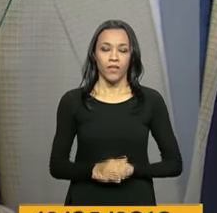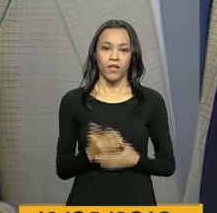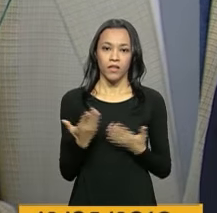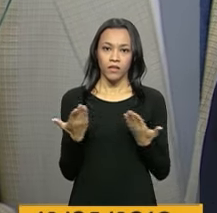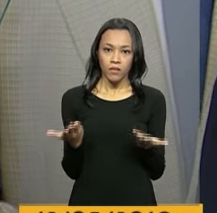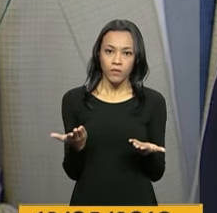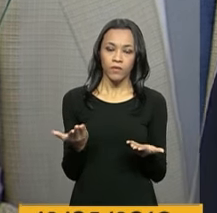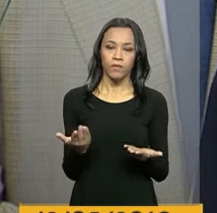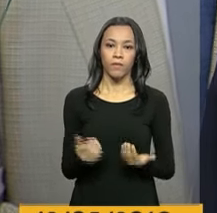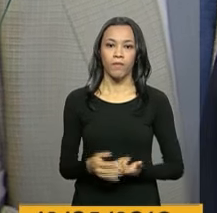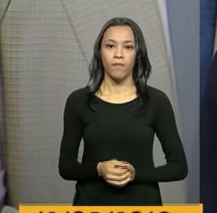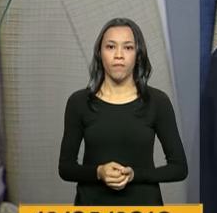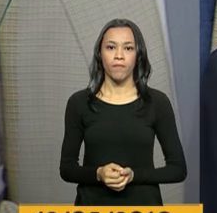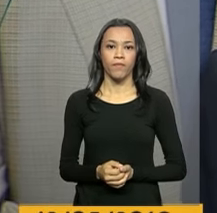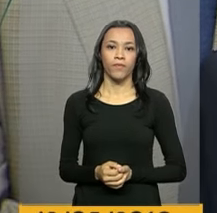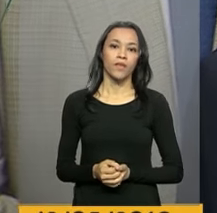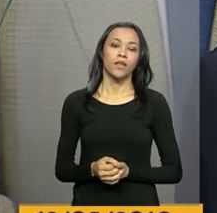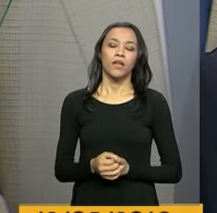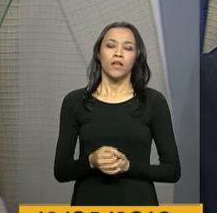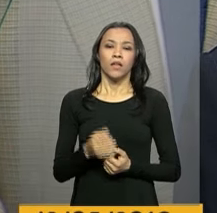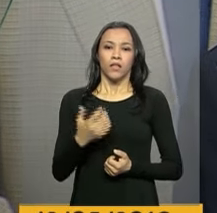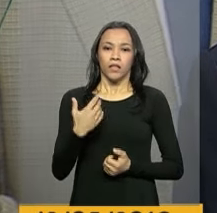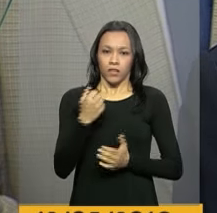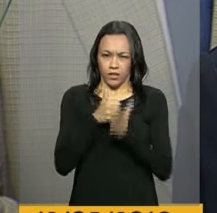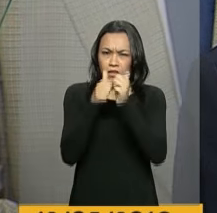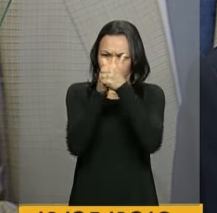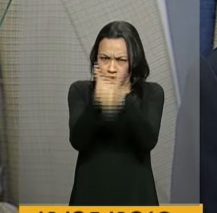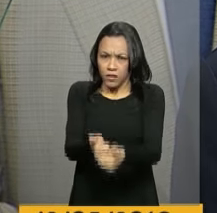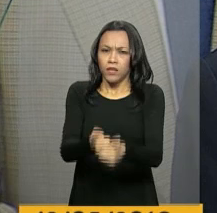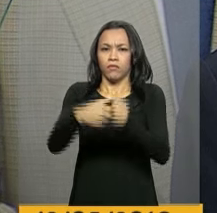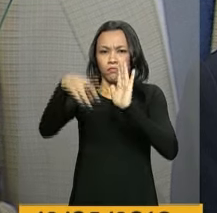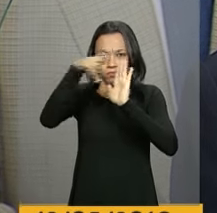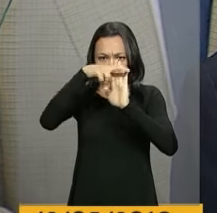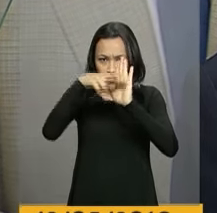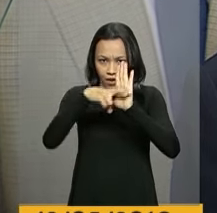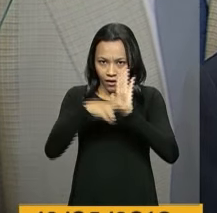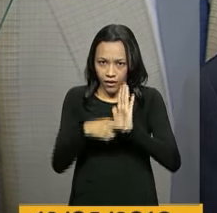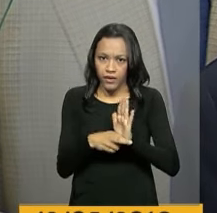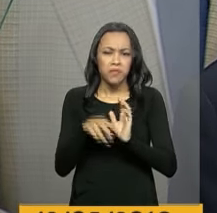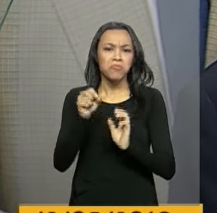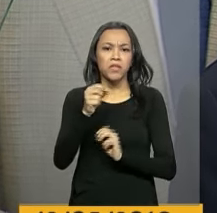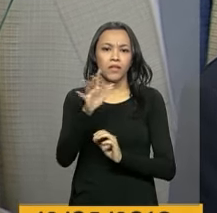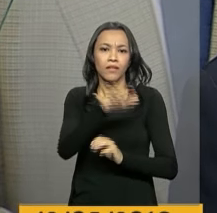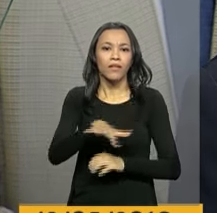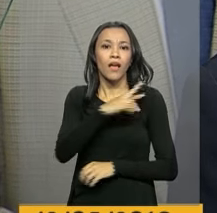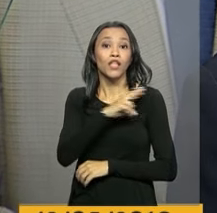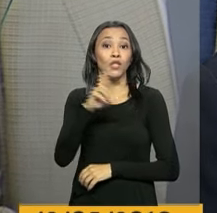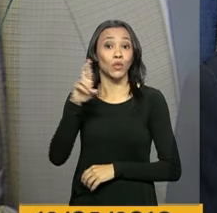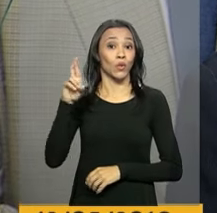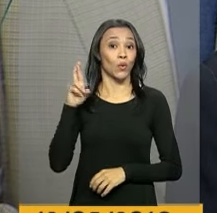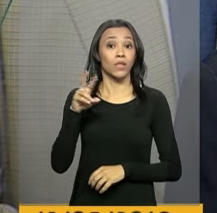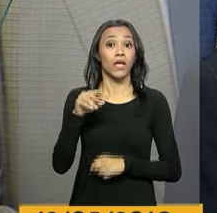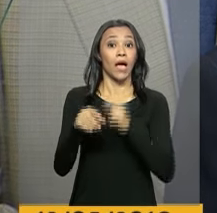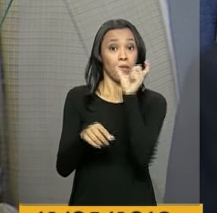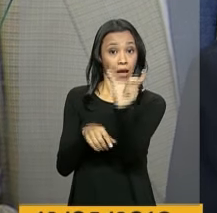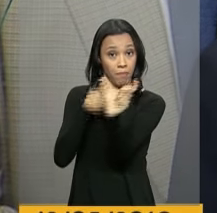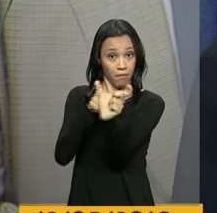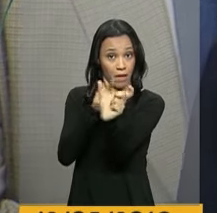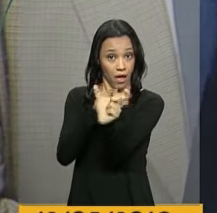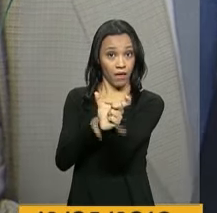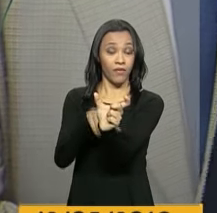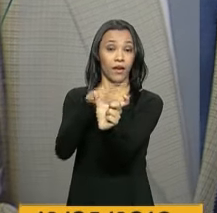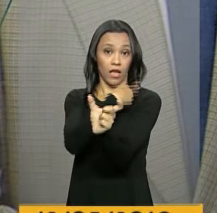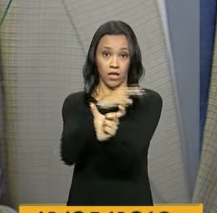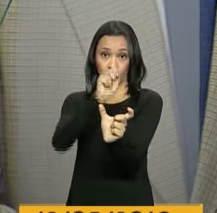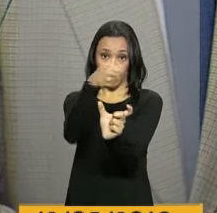fundado num critério de alta religiosidade, e vocês sabem que religião vem